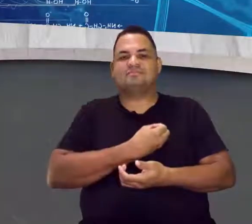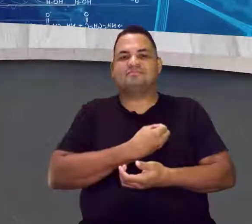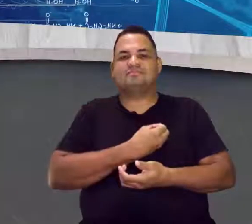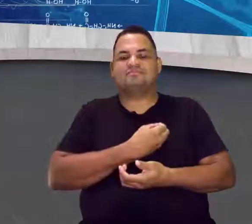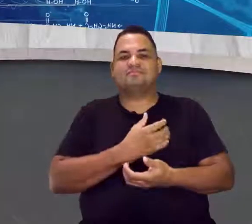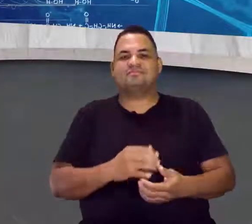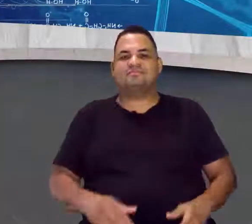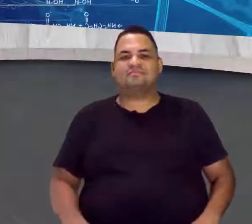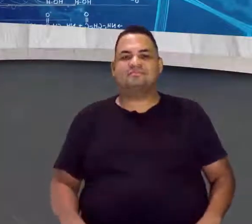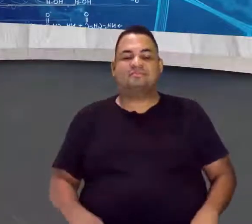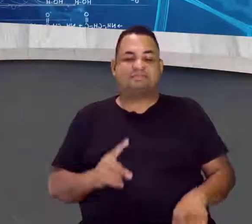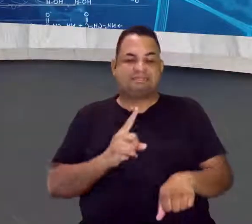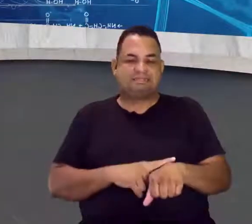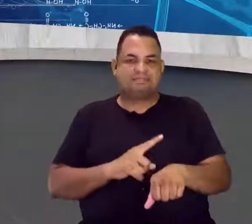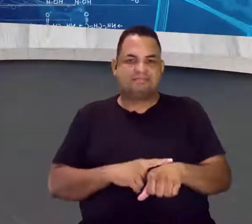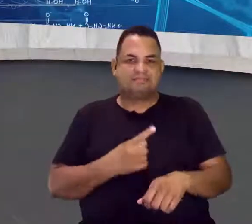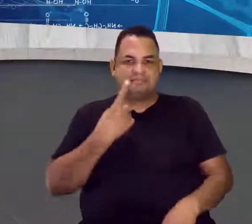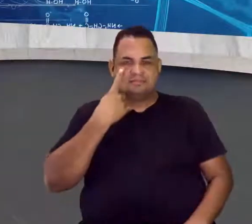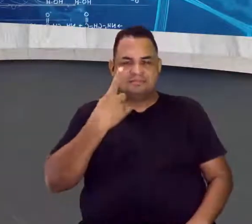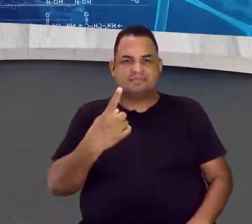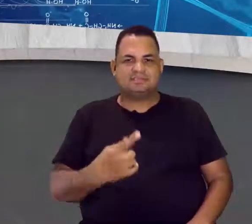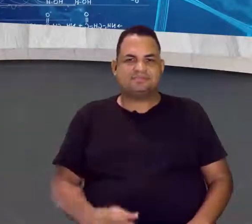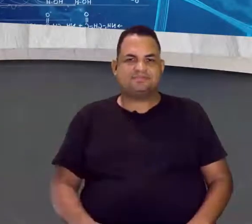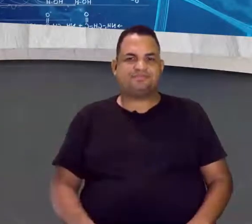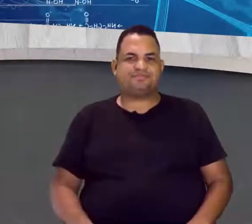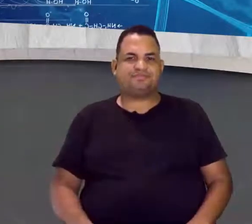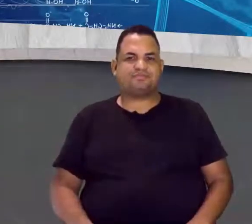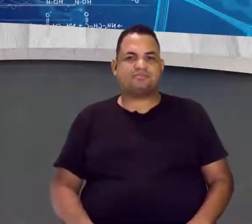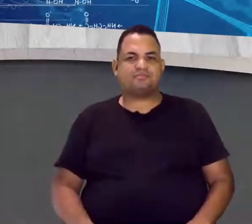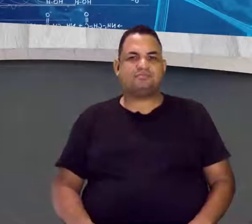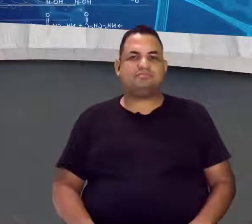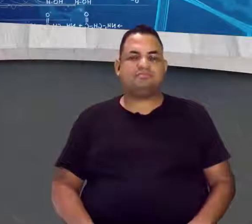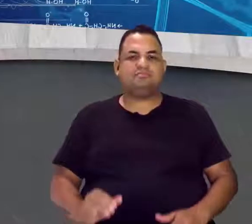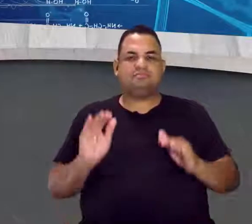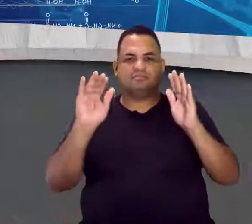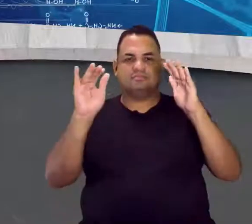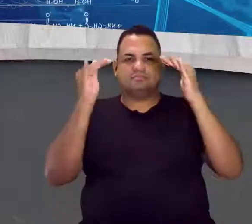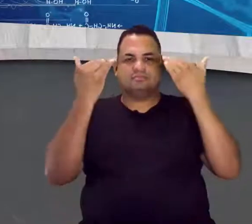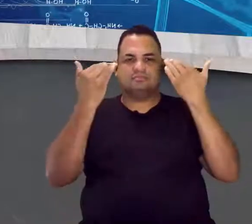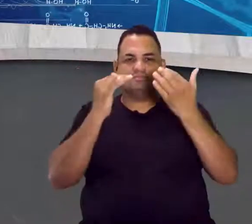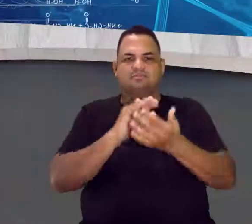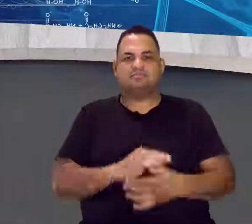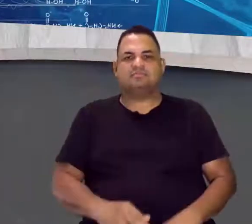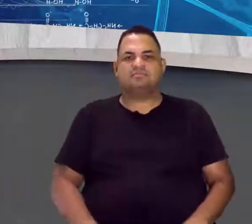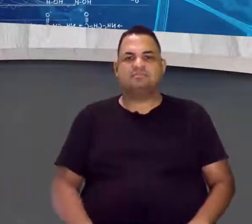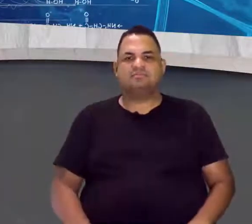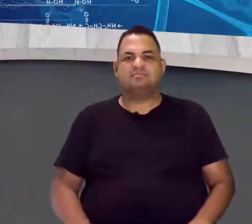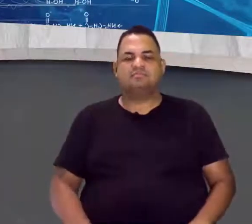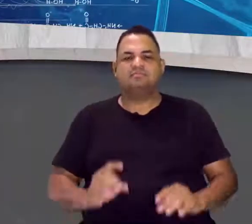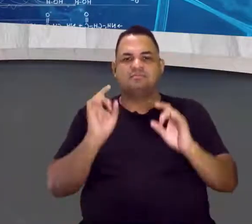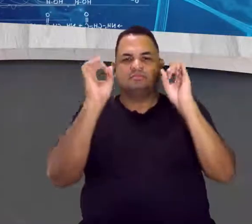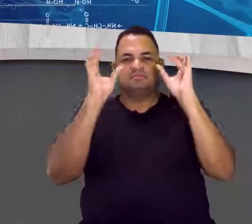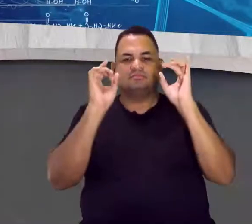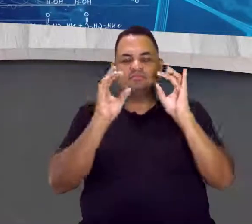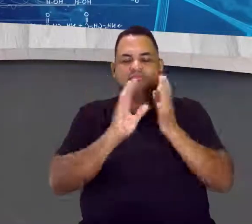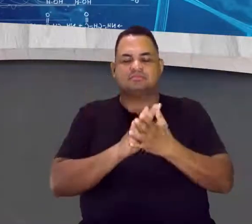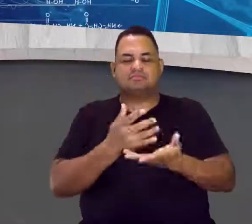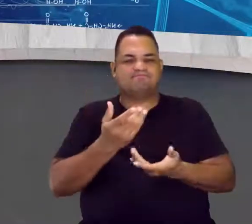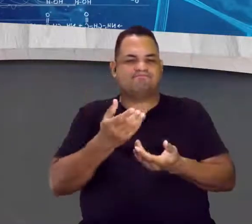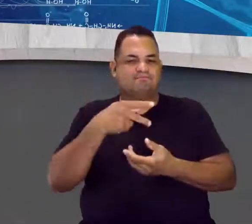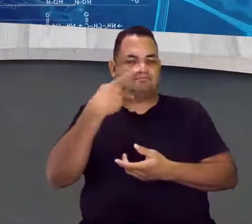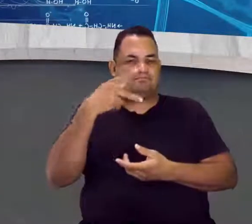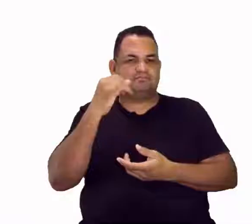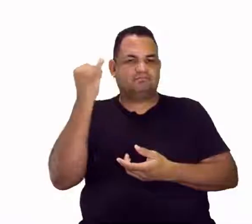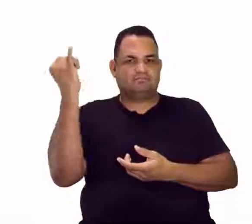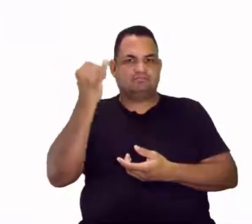agora. Vamos lá olhar? Vamos olhar e prestar bastante atenção no quadro para um detalhe que eu venho falando e ele é